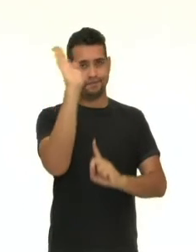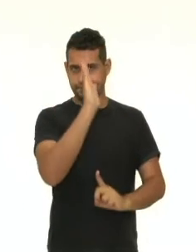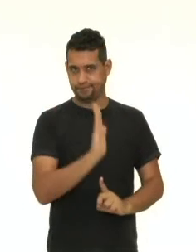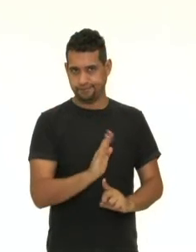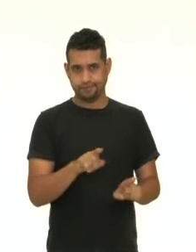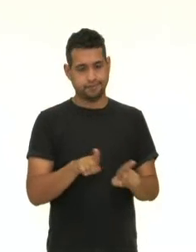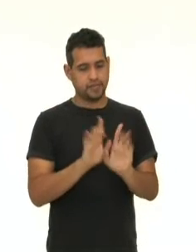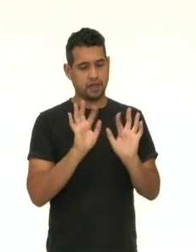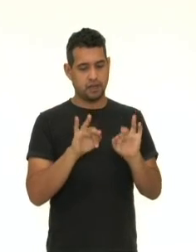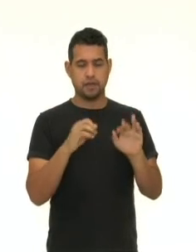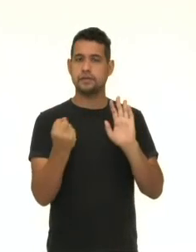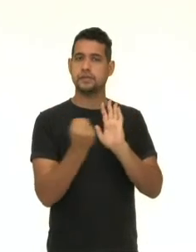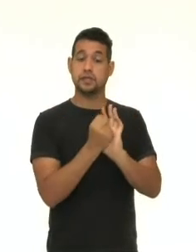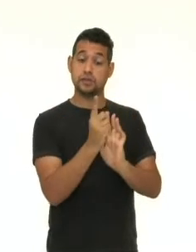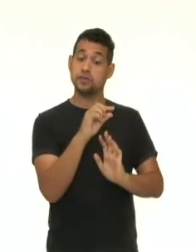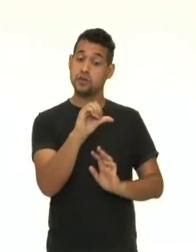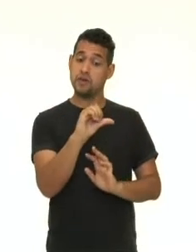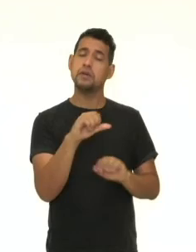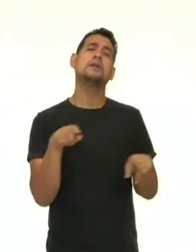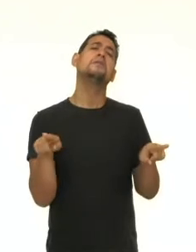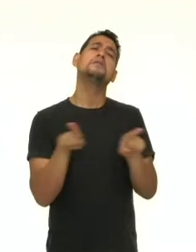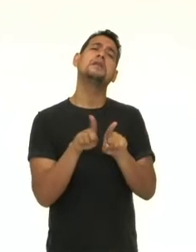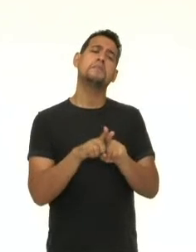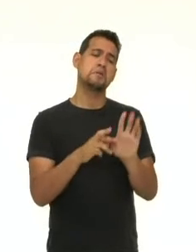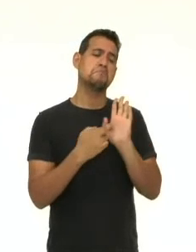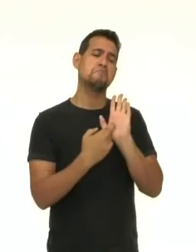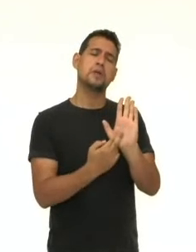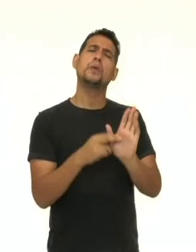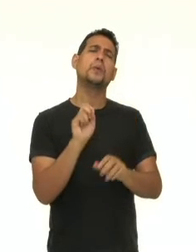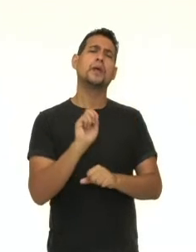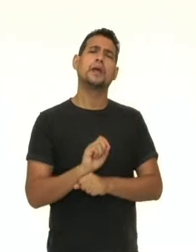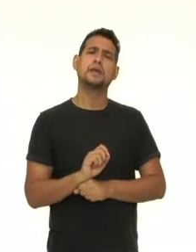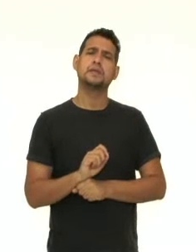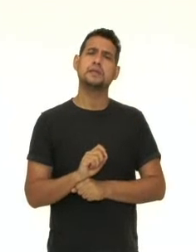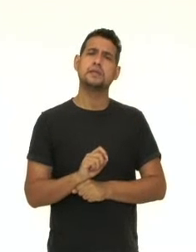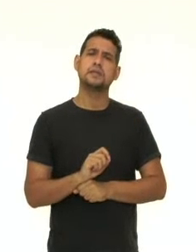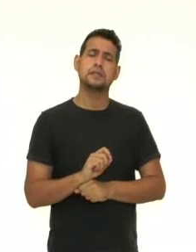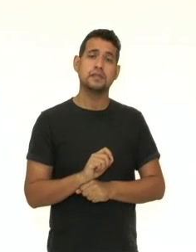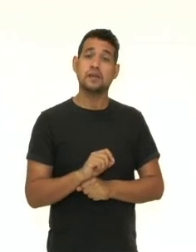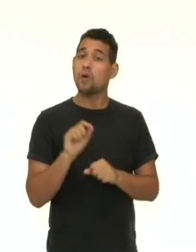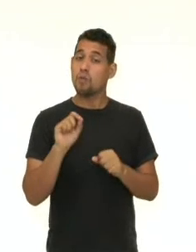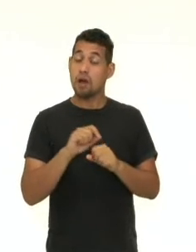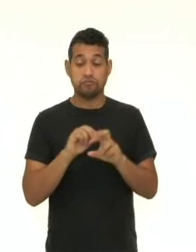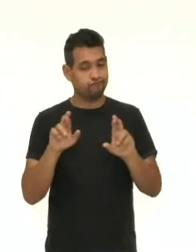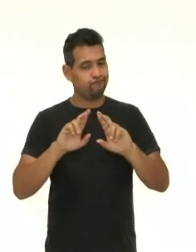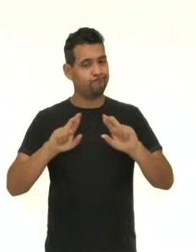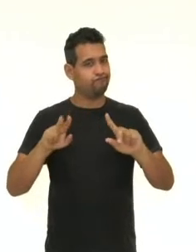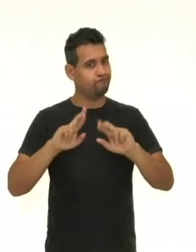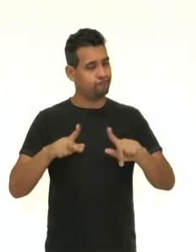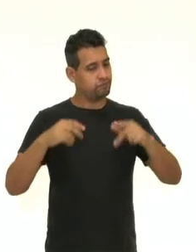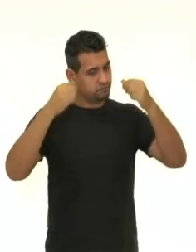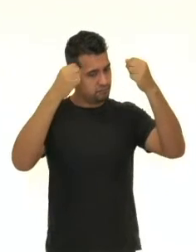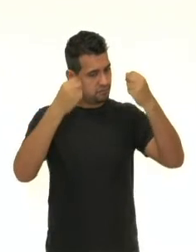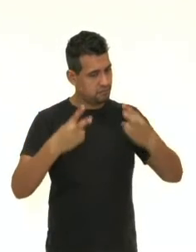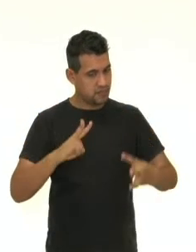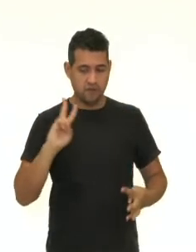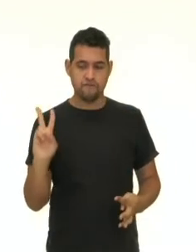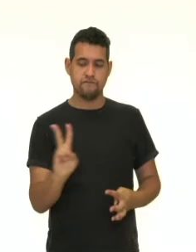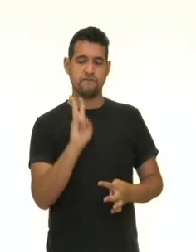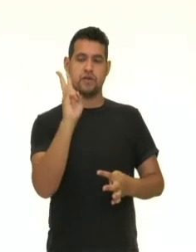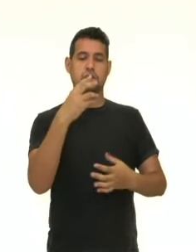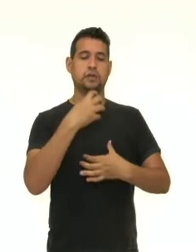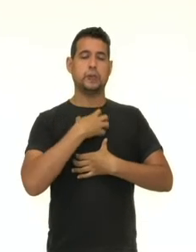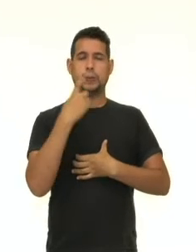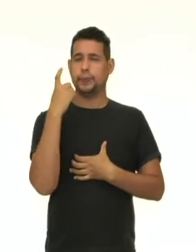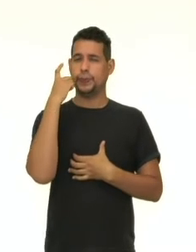no final do século XIX, mas também representou o quê? Uma excepcional descrição dos valores e pensamento